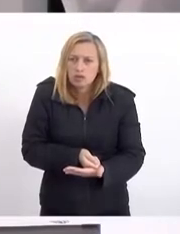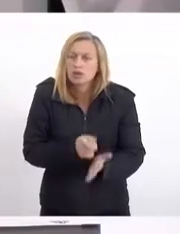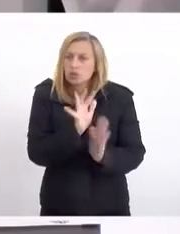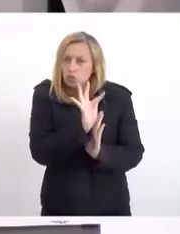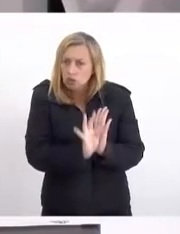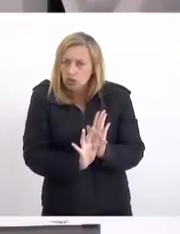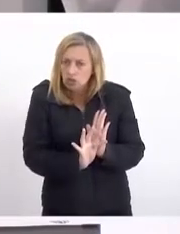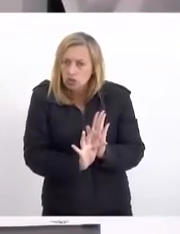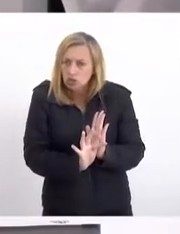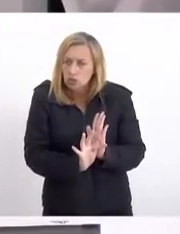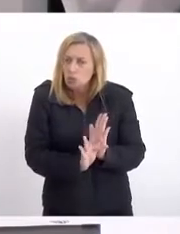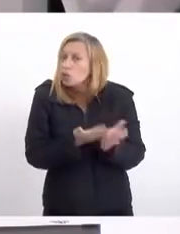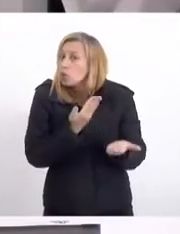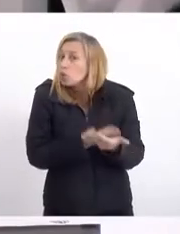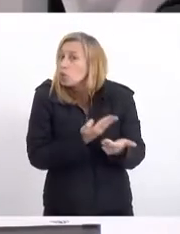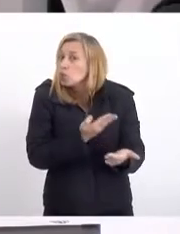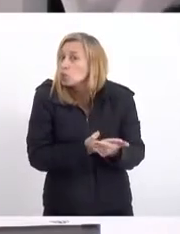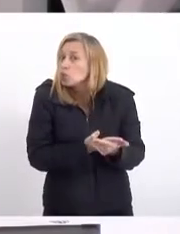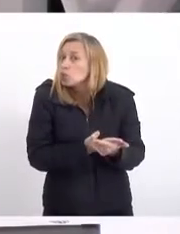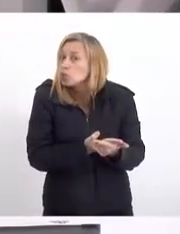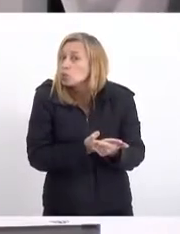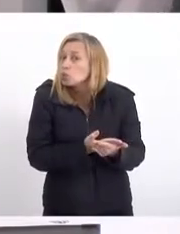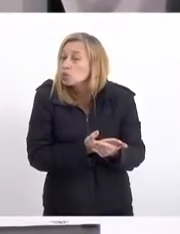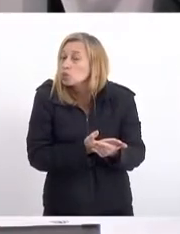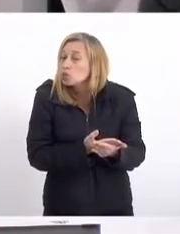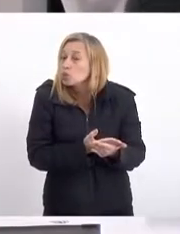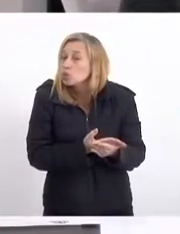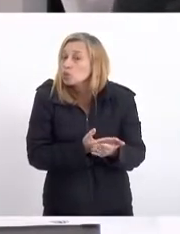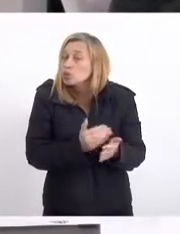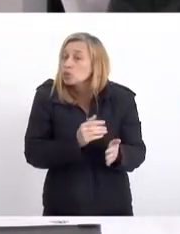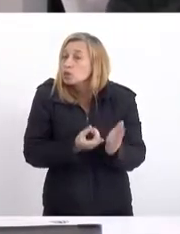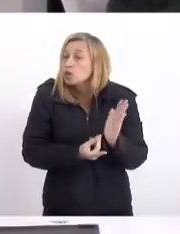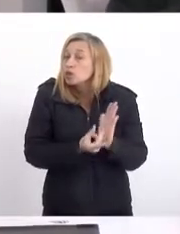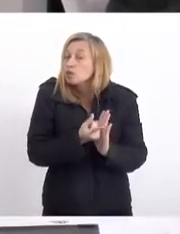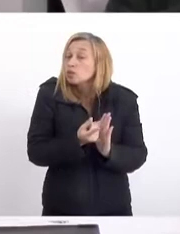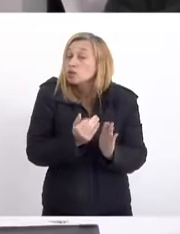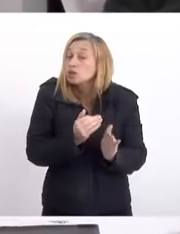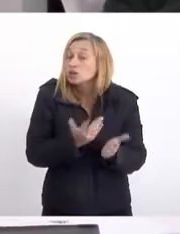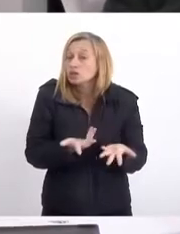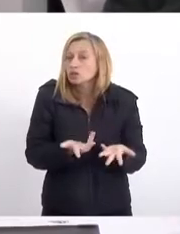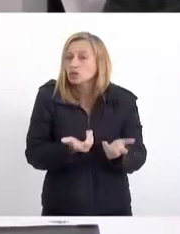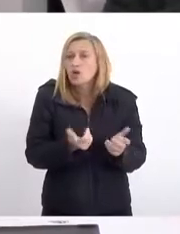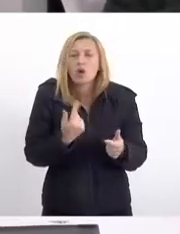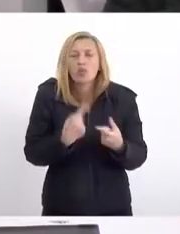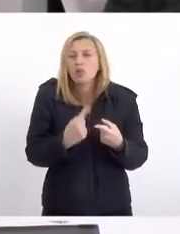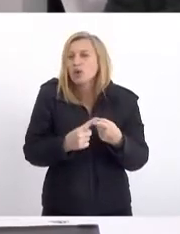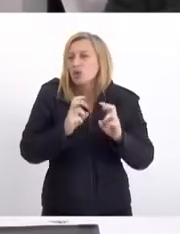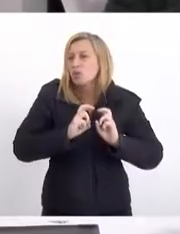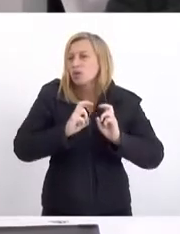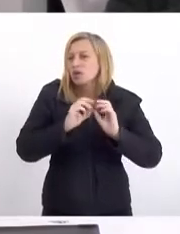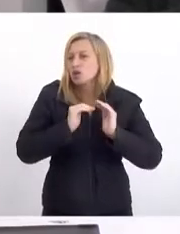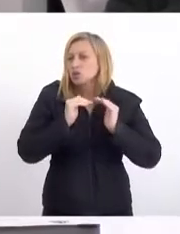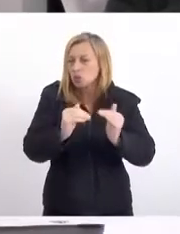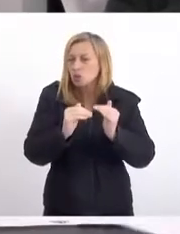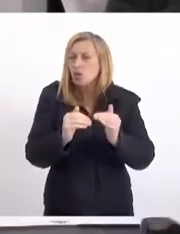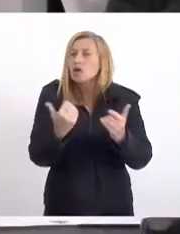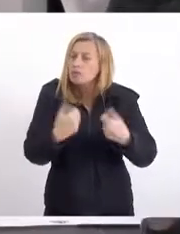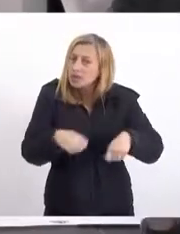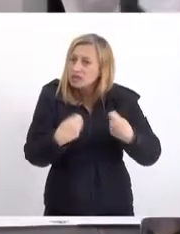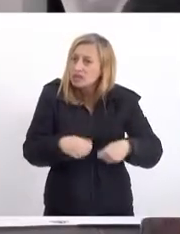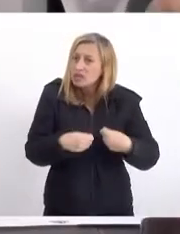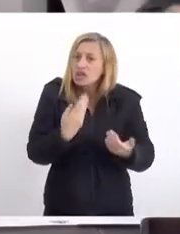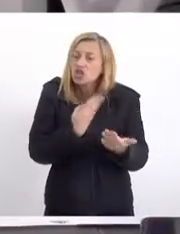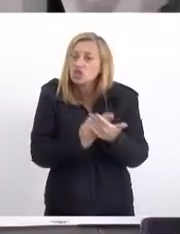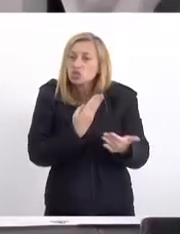texto o estudo de viabilidade econômica, deputado Eliomar. Porque um metrô, você tem que estudar quantas estações